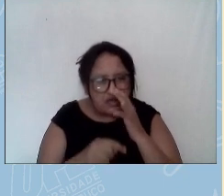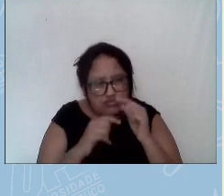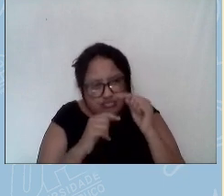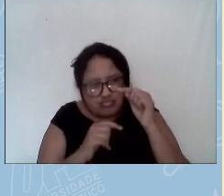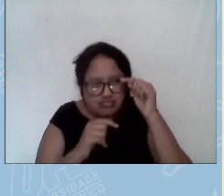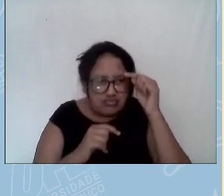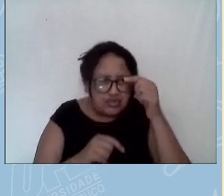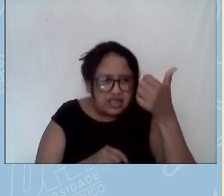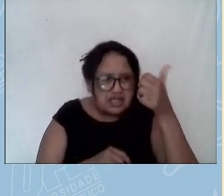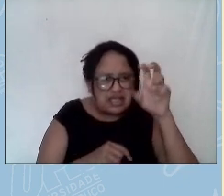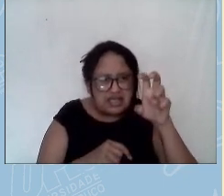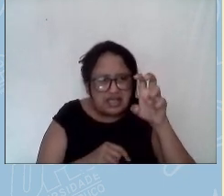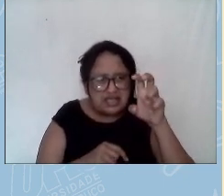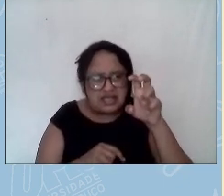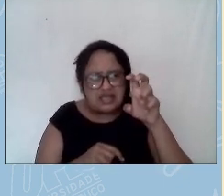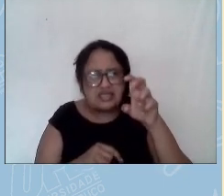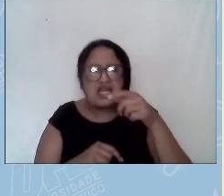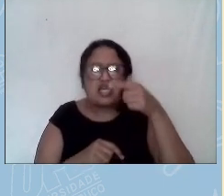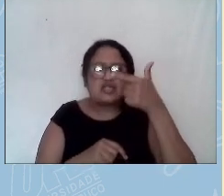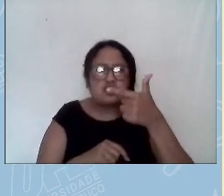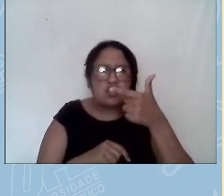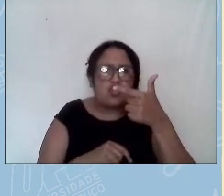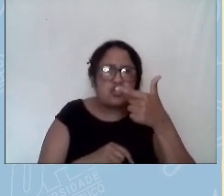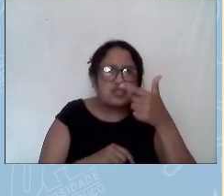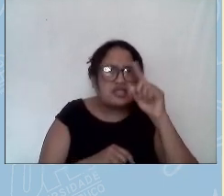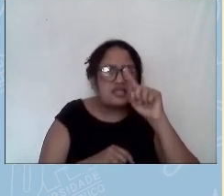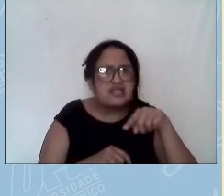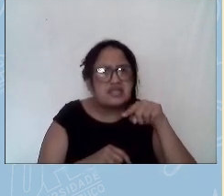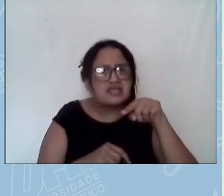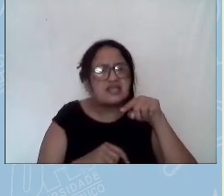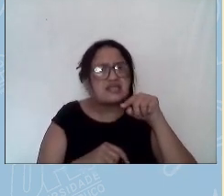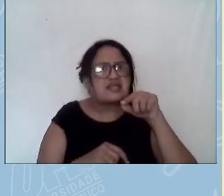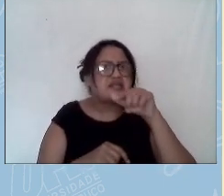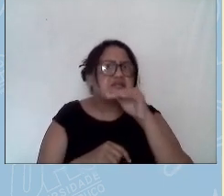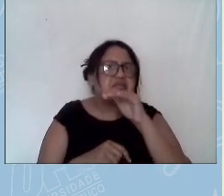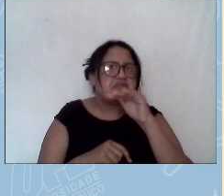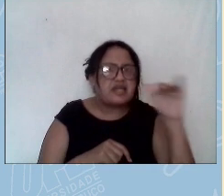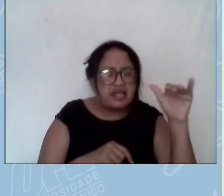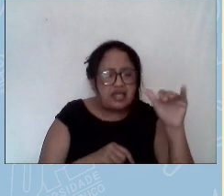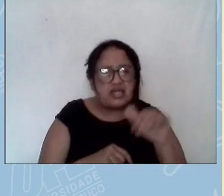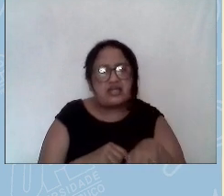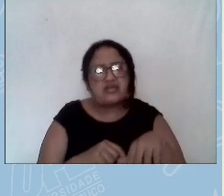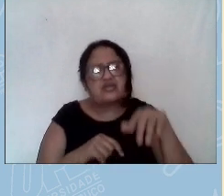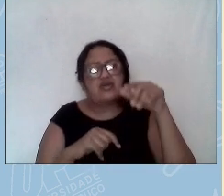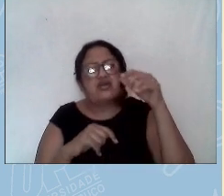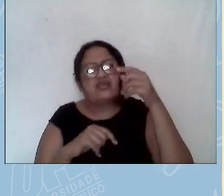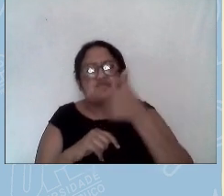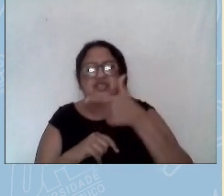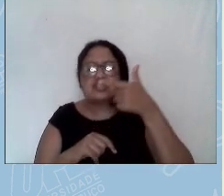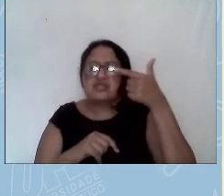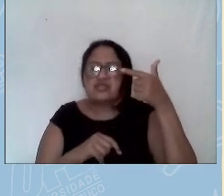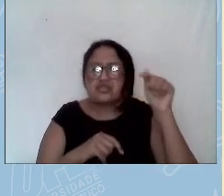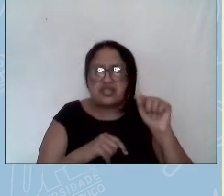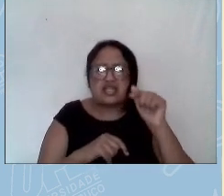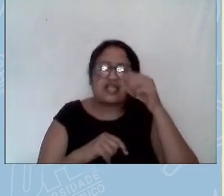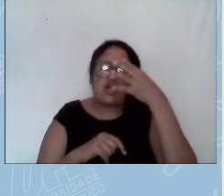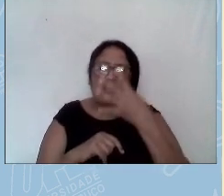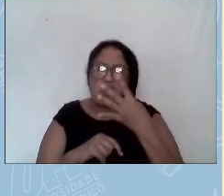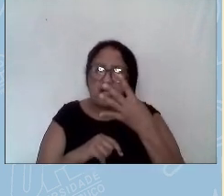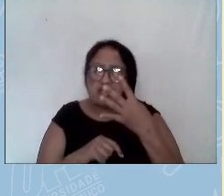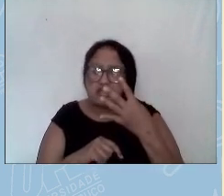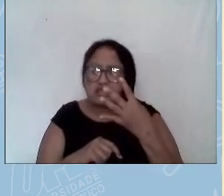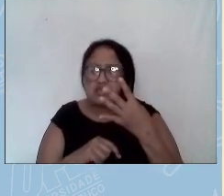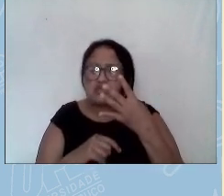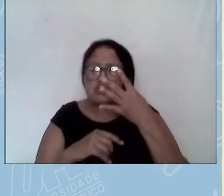dia 15 do 7 já eram 2 centímetros e meio dia 22 do 7 4 centímetros e meio e assim por